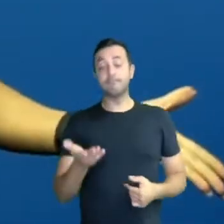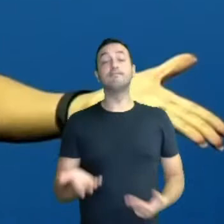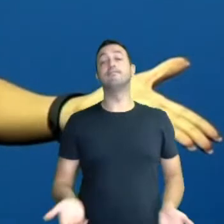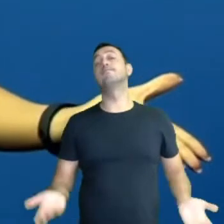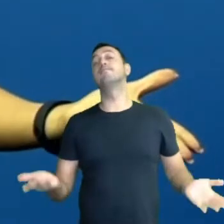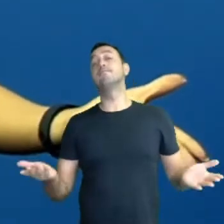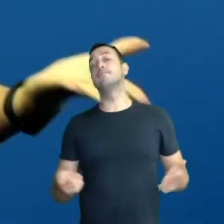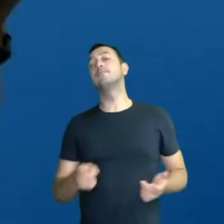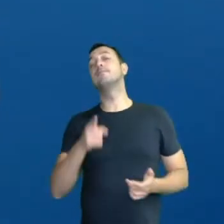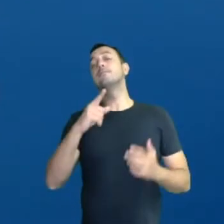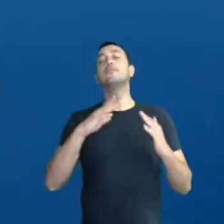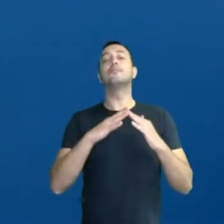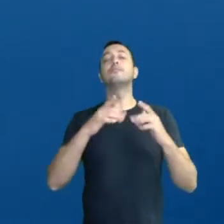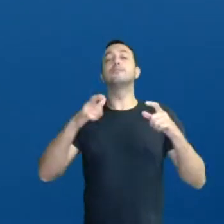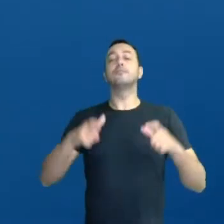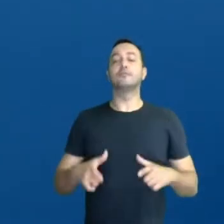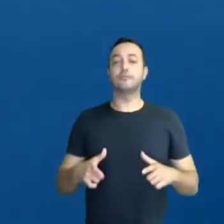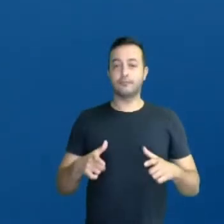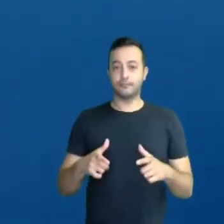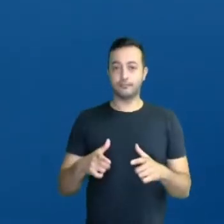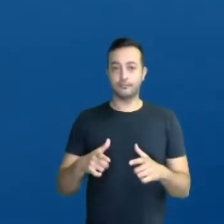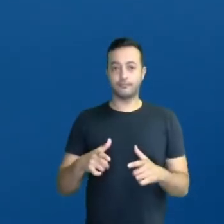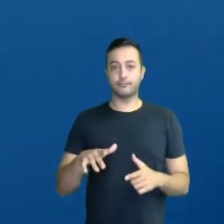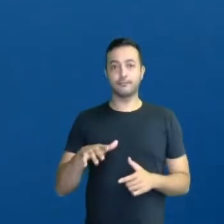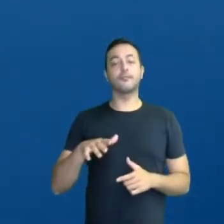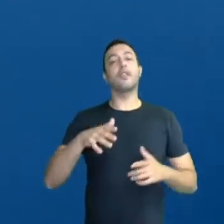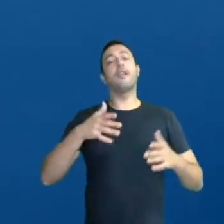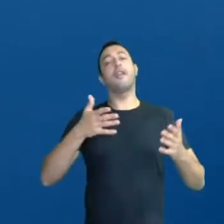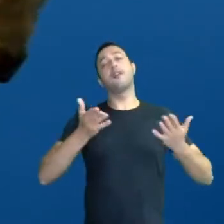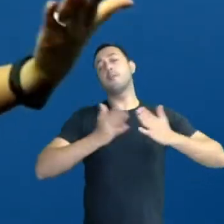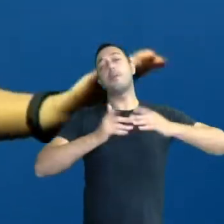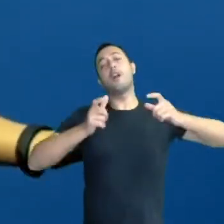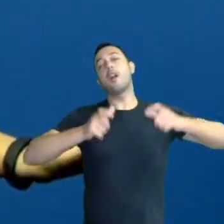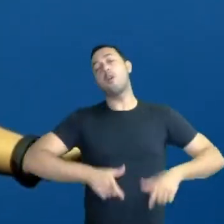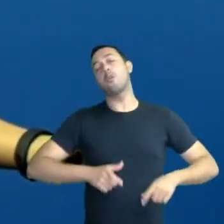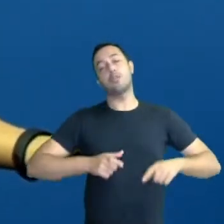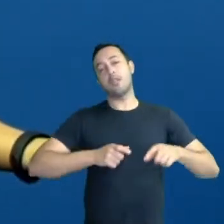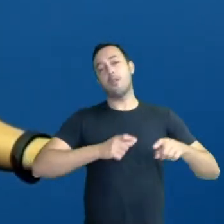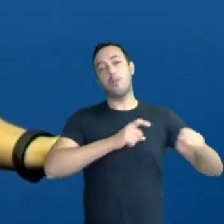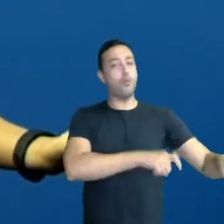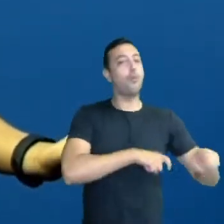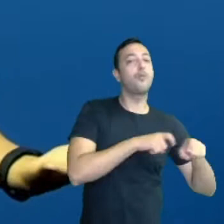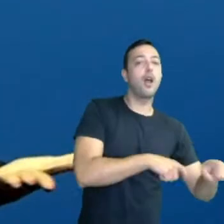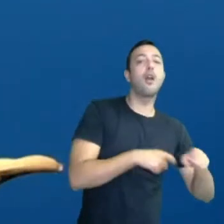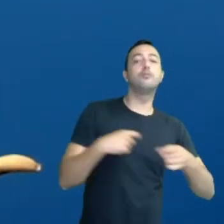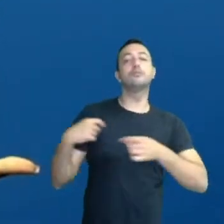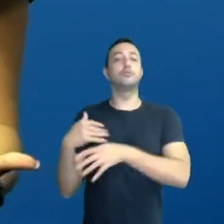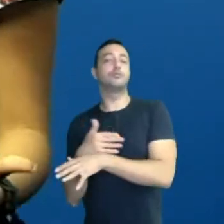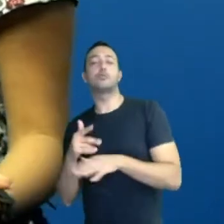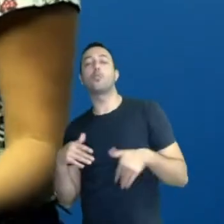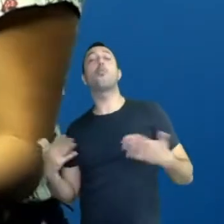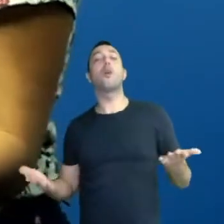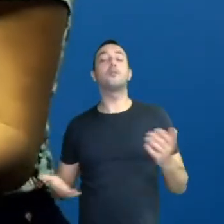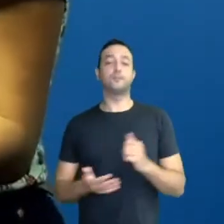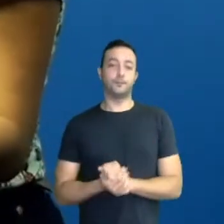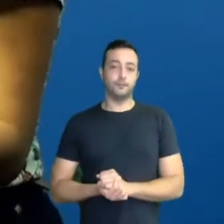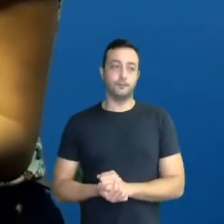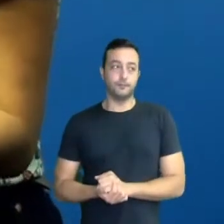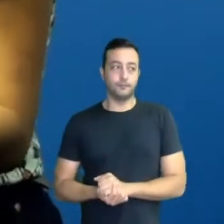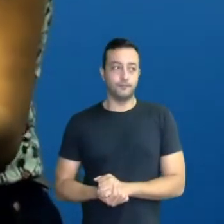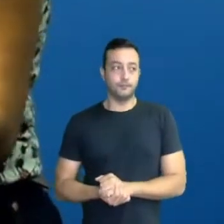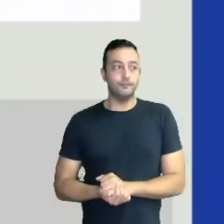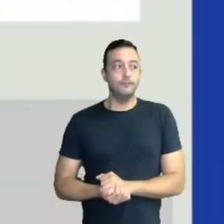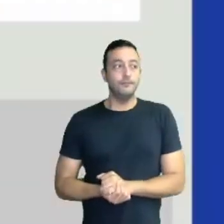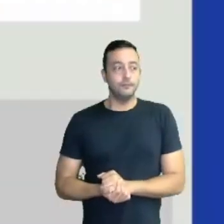aí, você mora em que região? Em que zona? Zona rural ou na zona urbana? Certo?